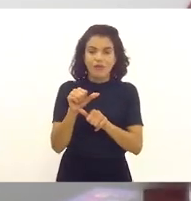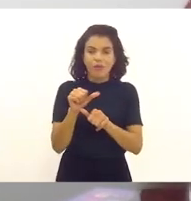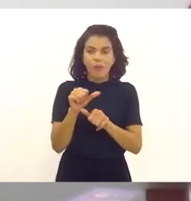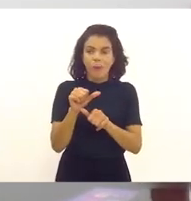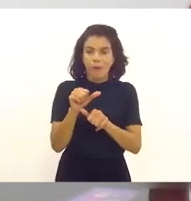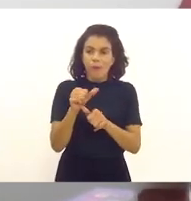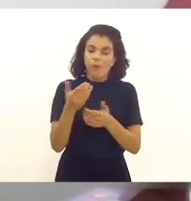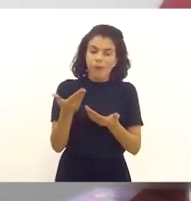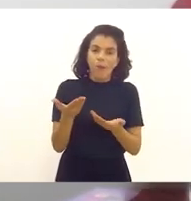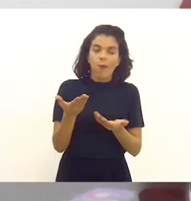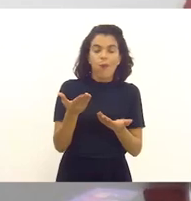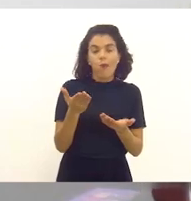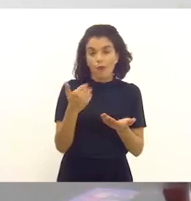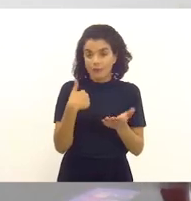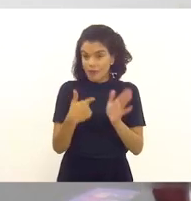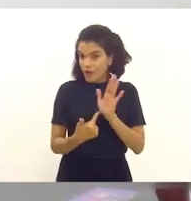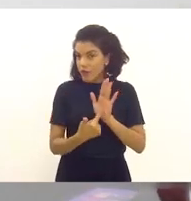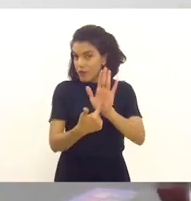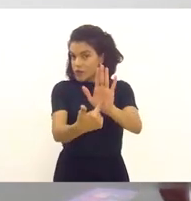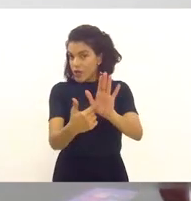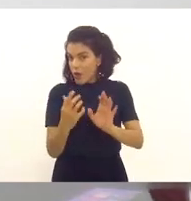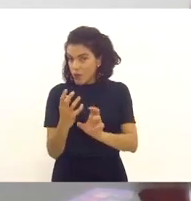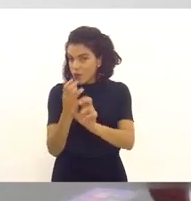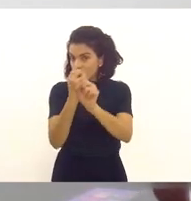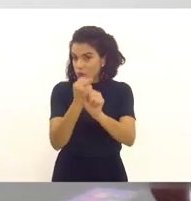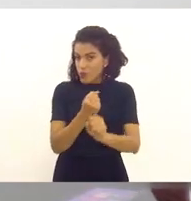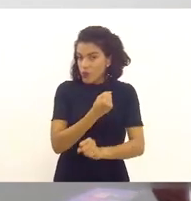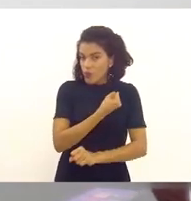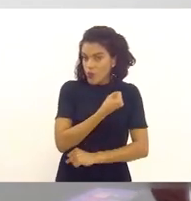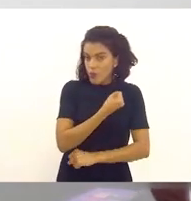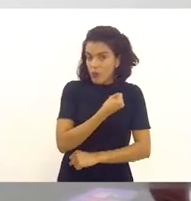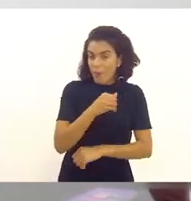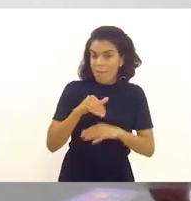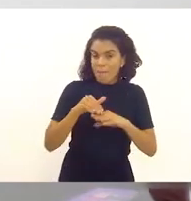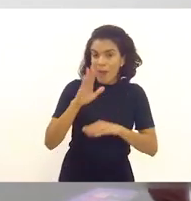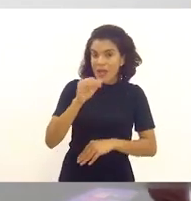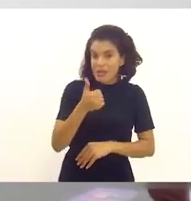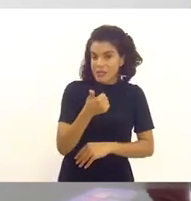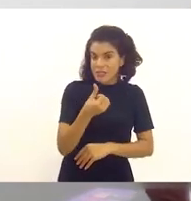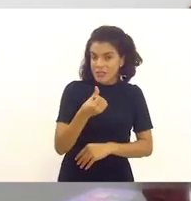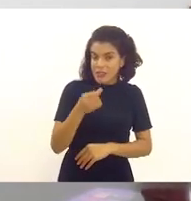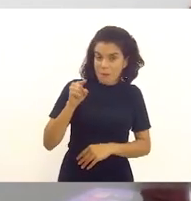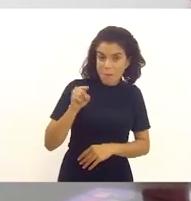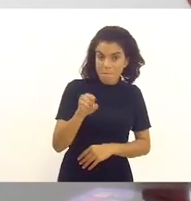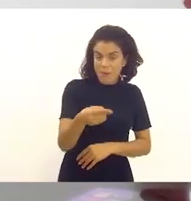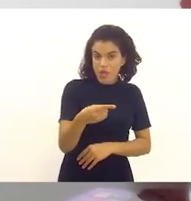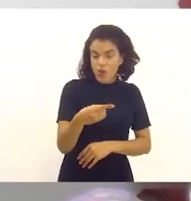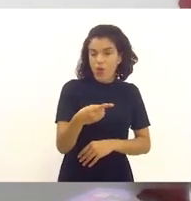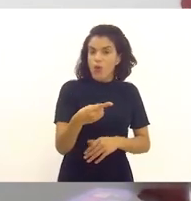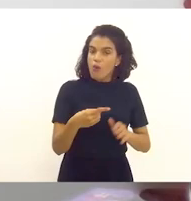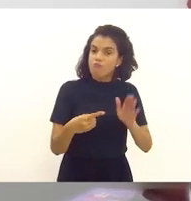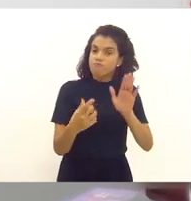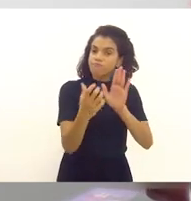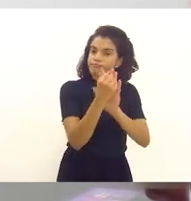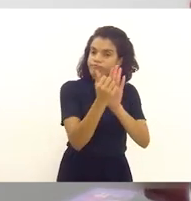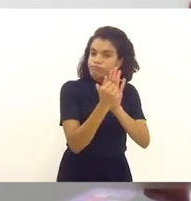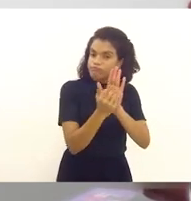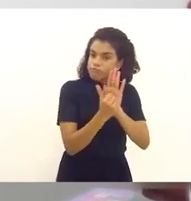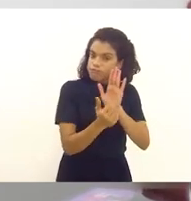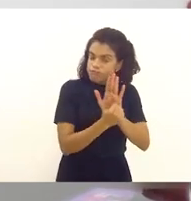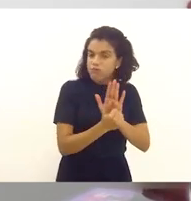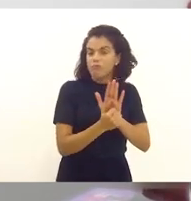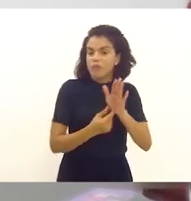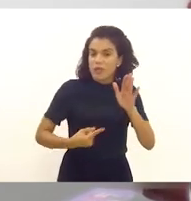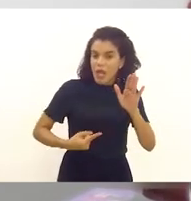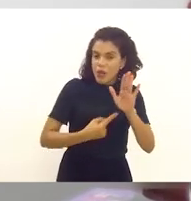né E aí eu trago aqui um número só pra gente ver foram mais de 16 mil ocorrências né de de casos